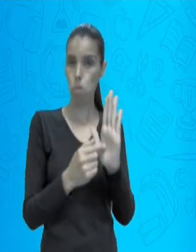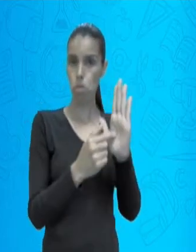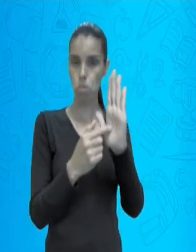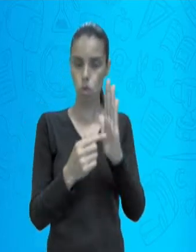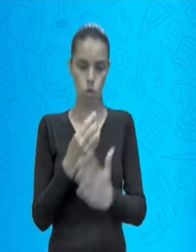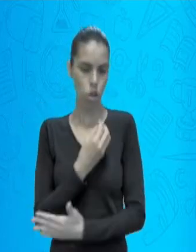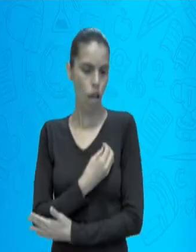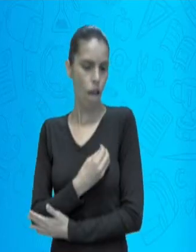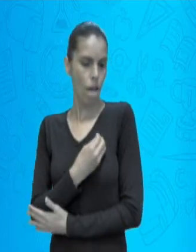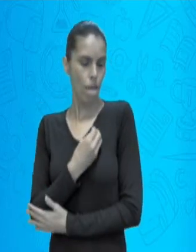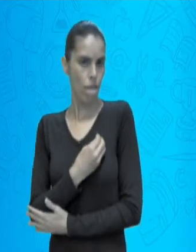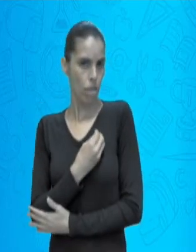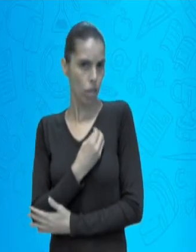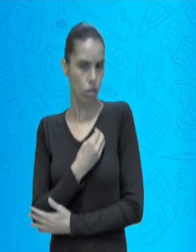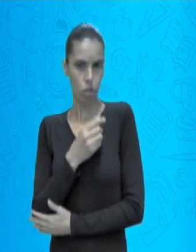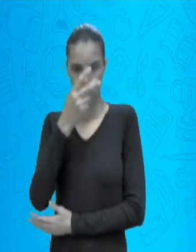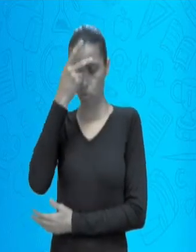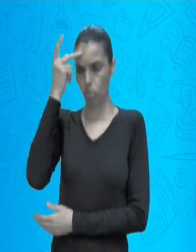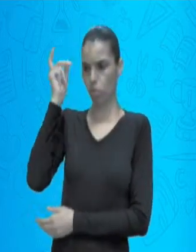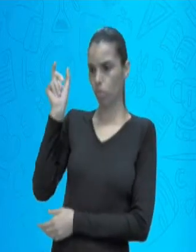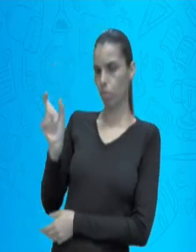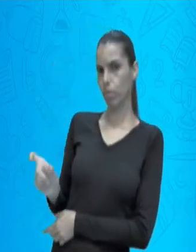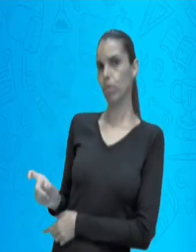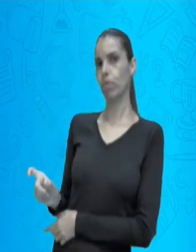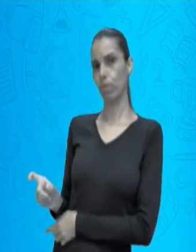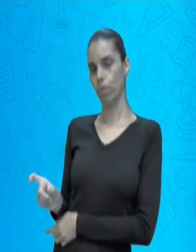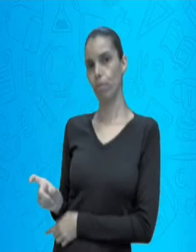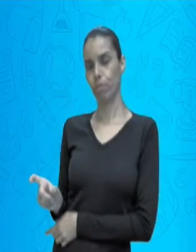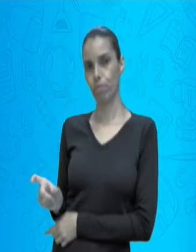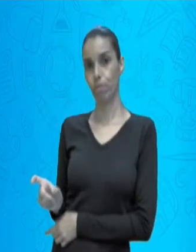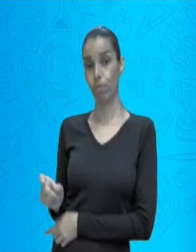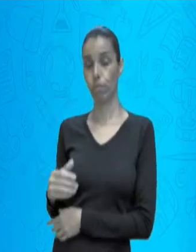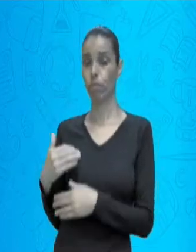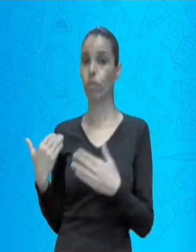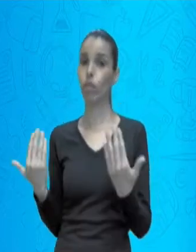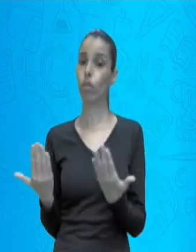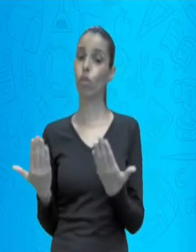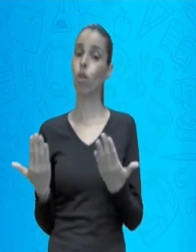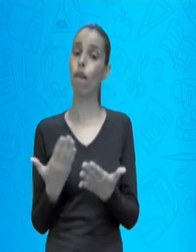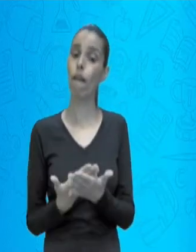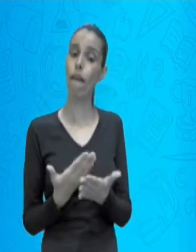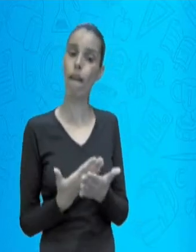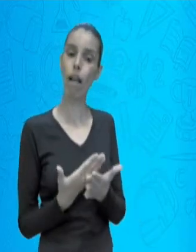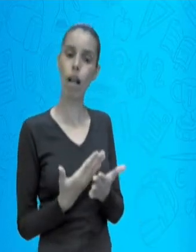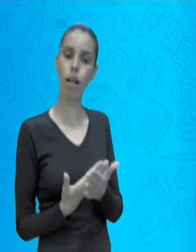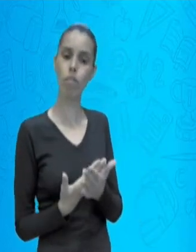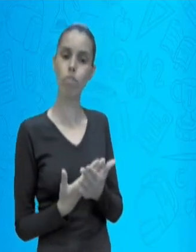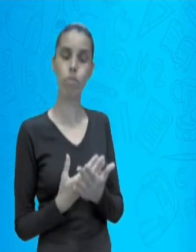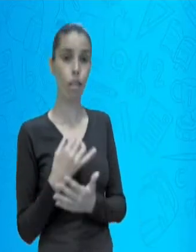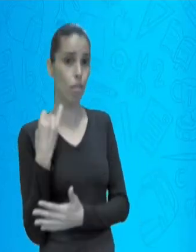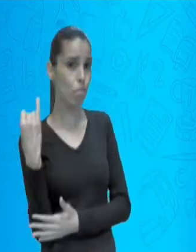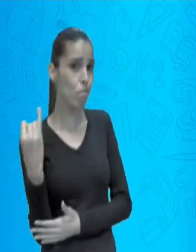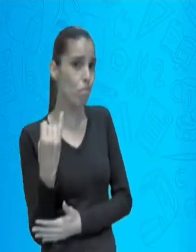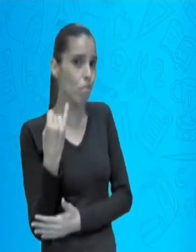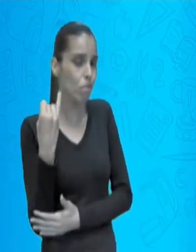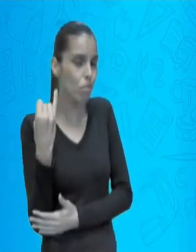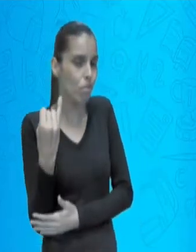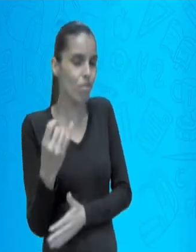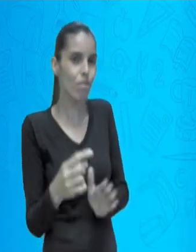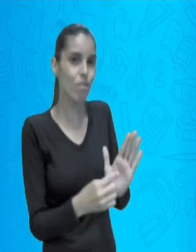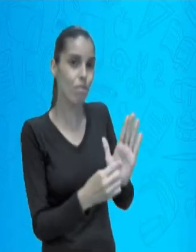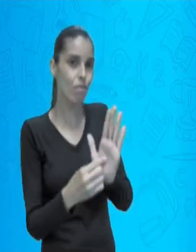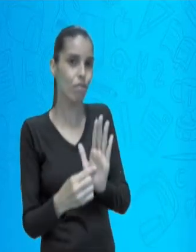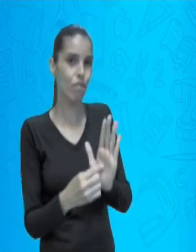alguém. Hoje, a aula tem o privilégio de falar sobre a vida